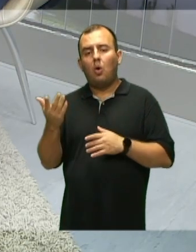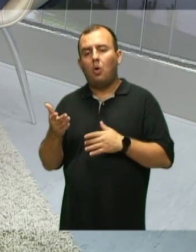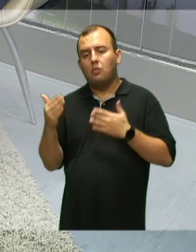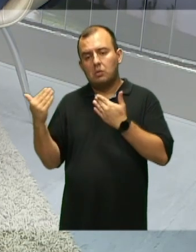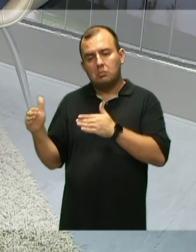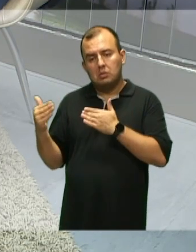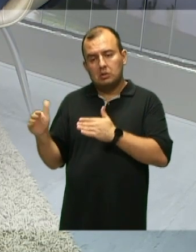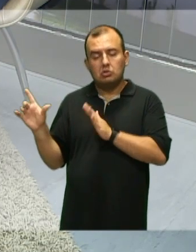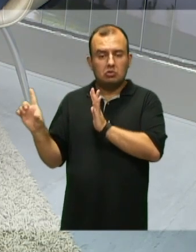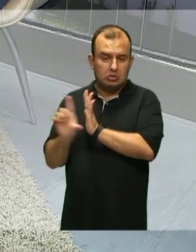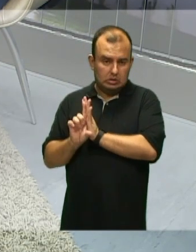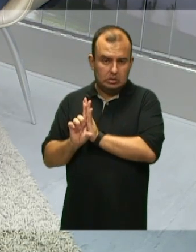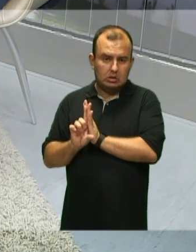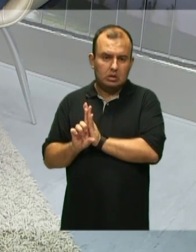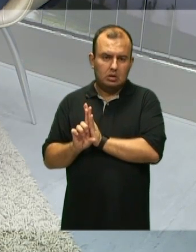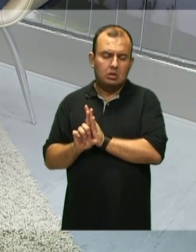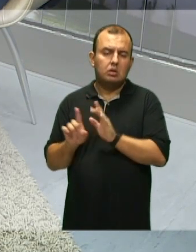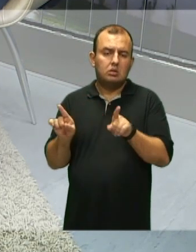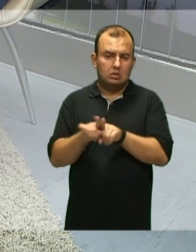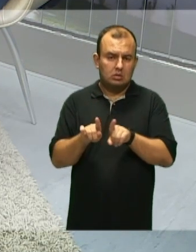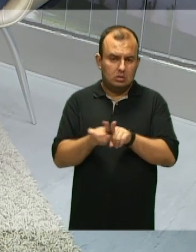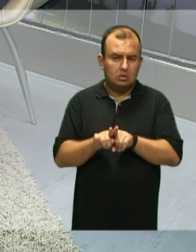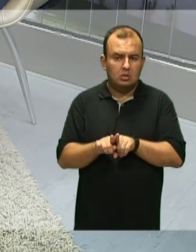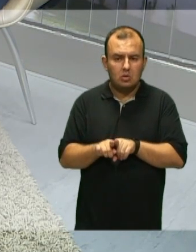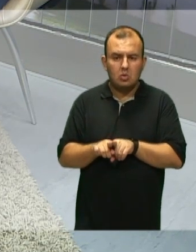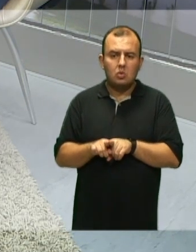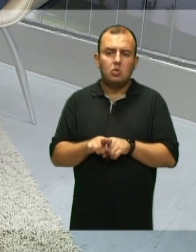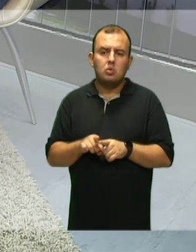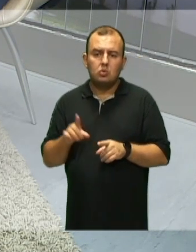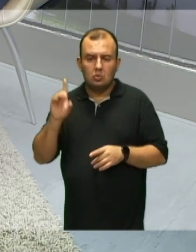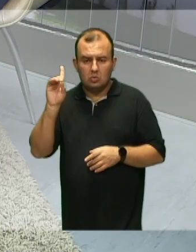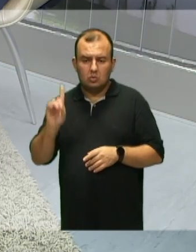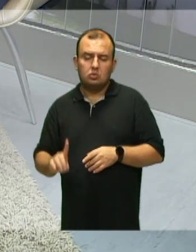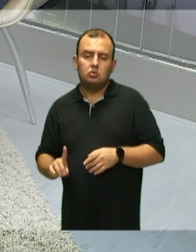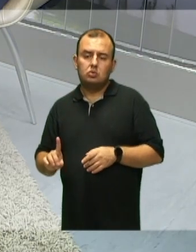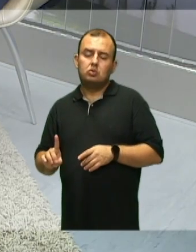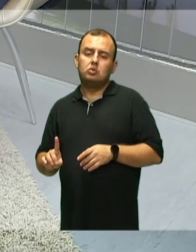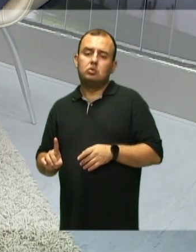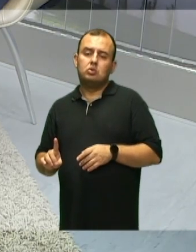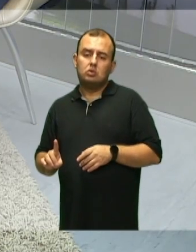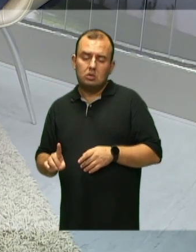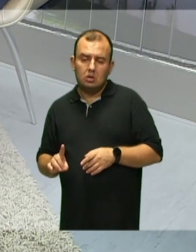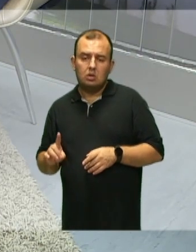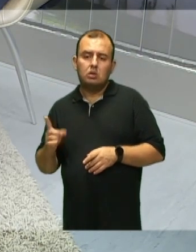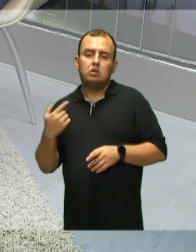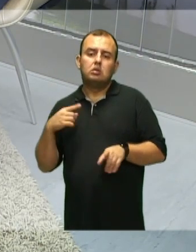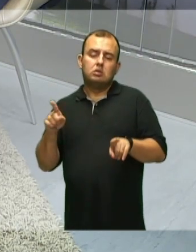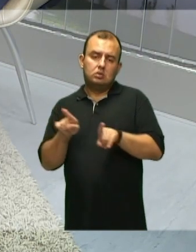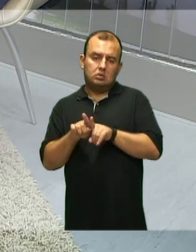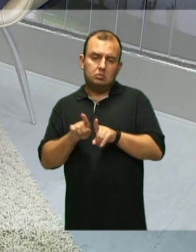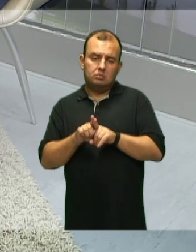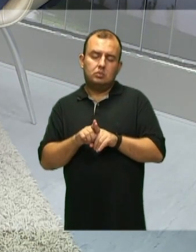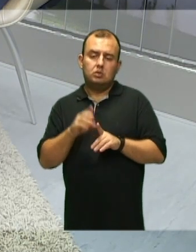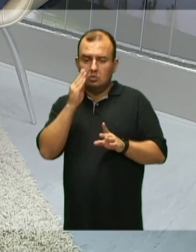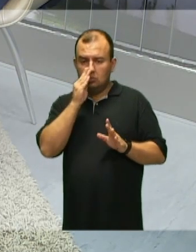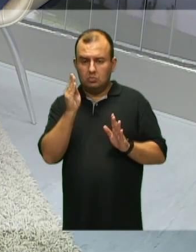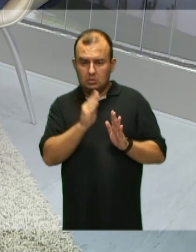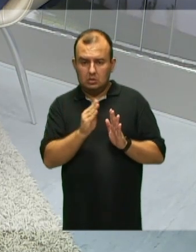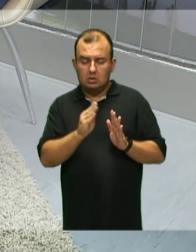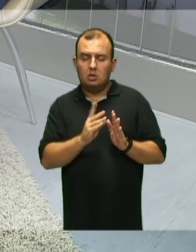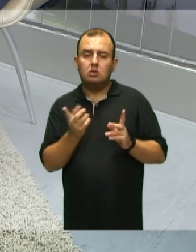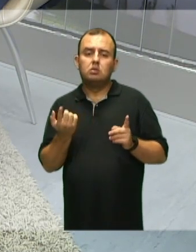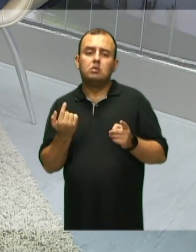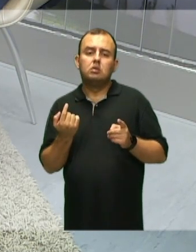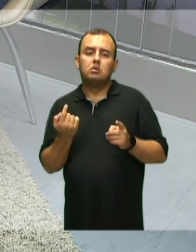margem da Lei ela também tá sendo tá tendo os seus direitos violados e tá sendo de certa forma